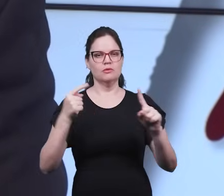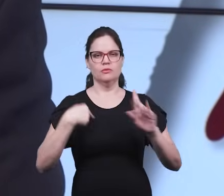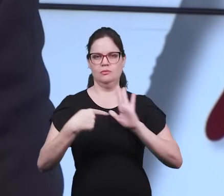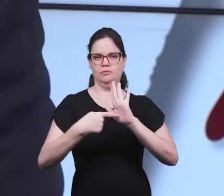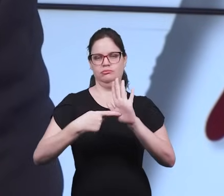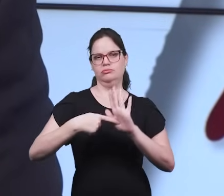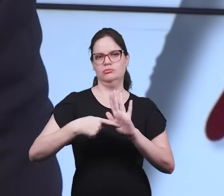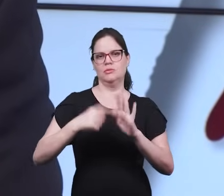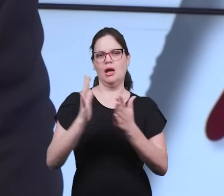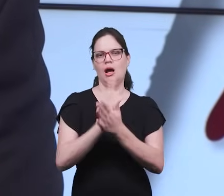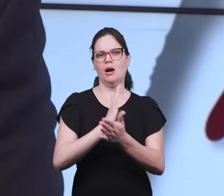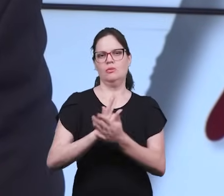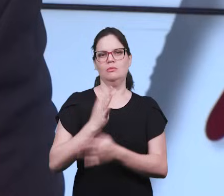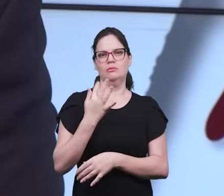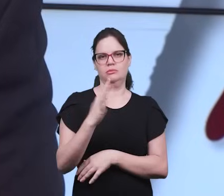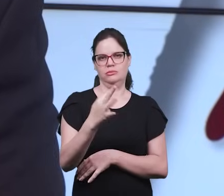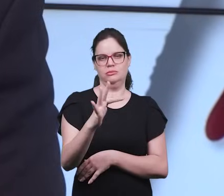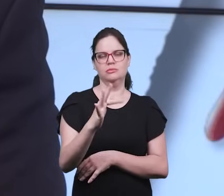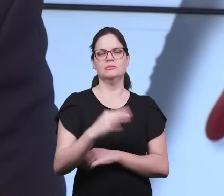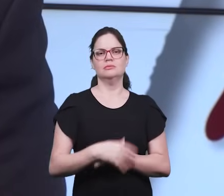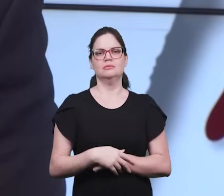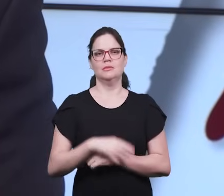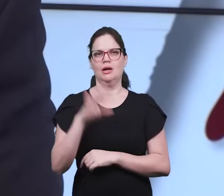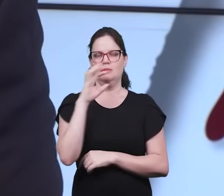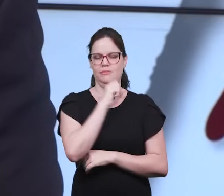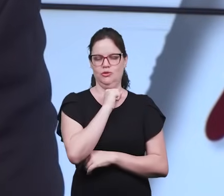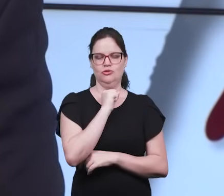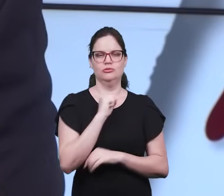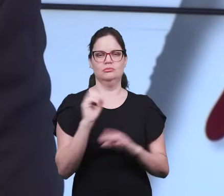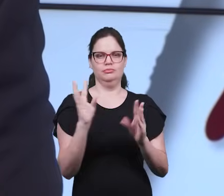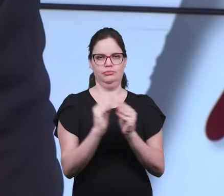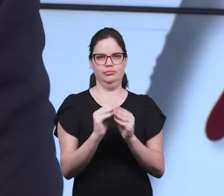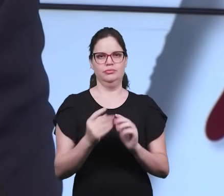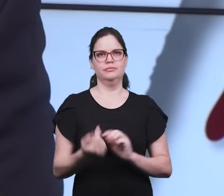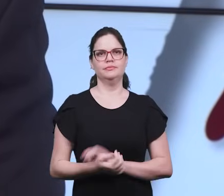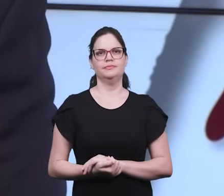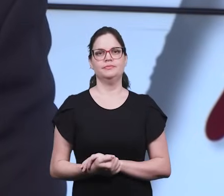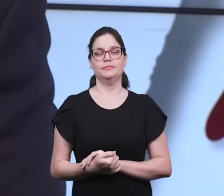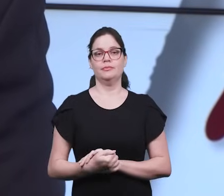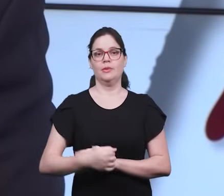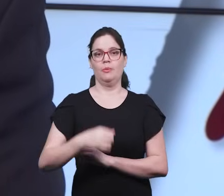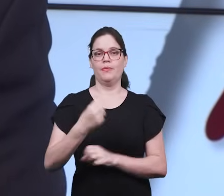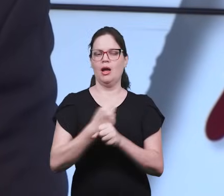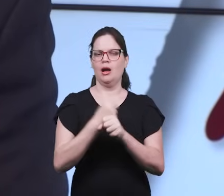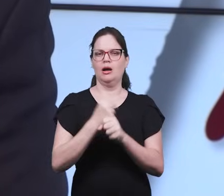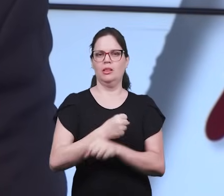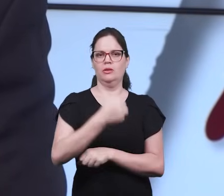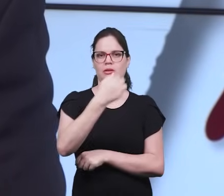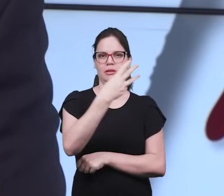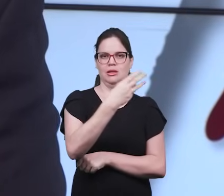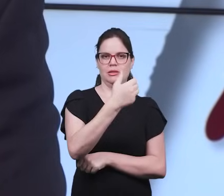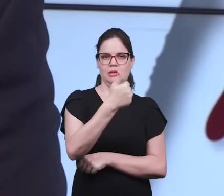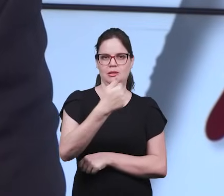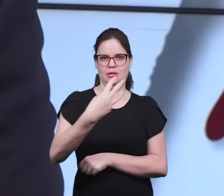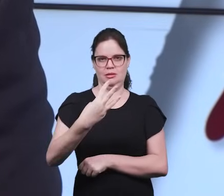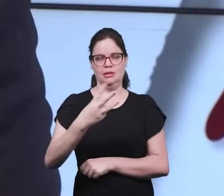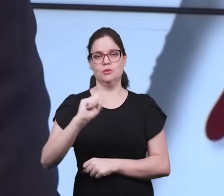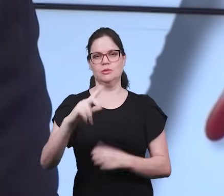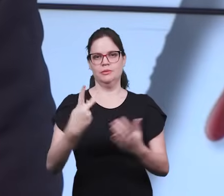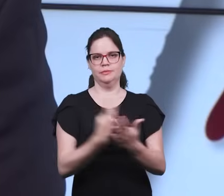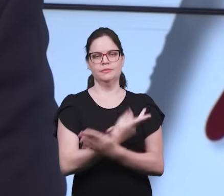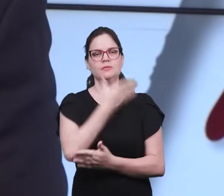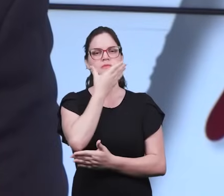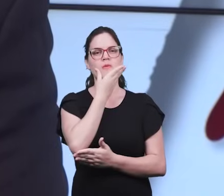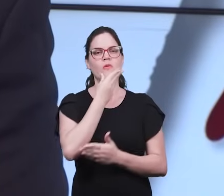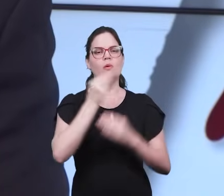citar alguns novamente, porque é o encerramento desse período. 313, então, Constantino,